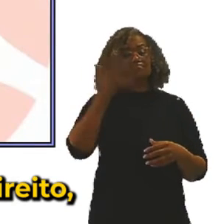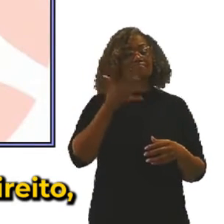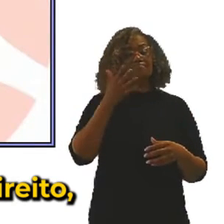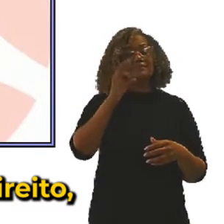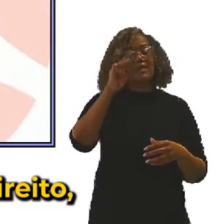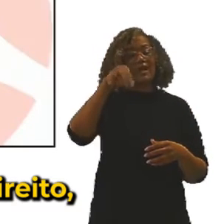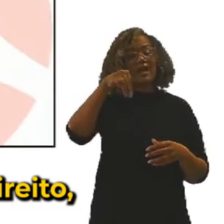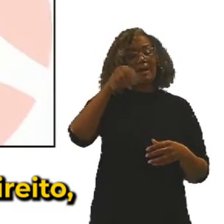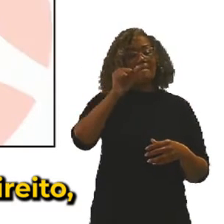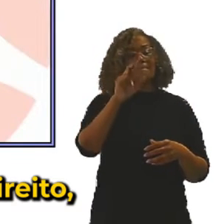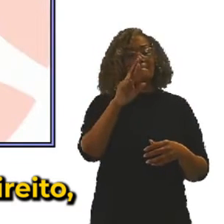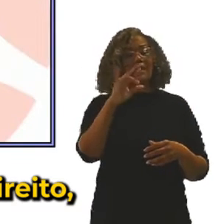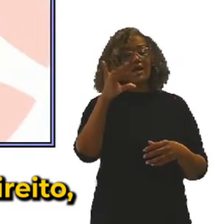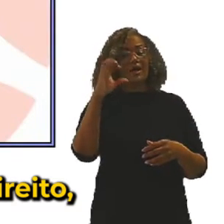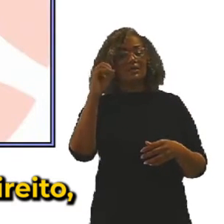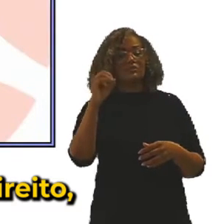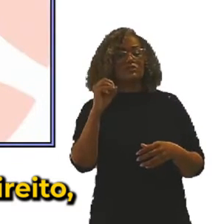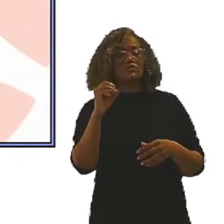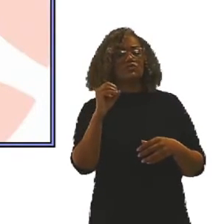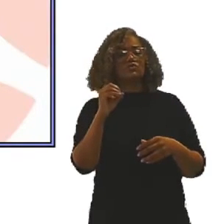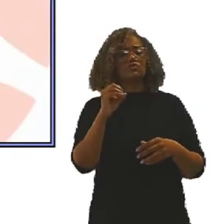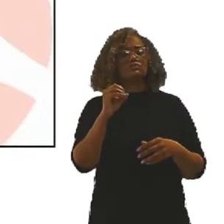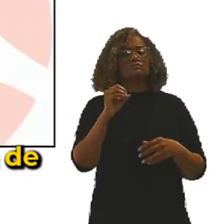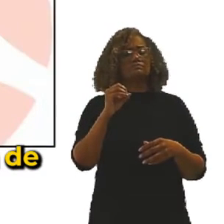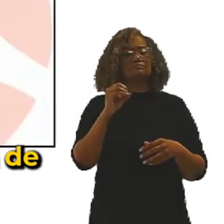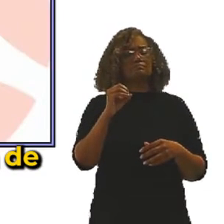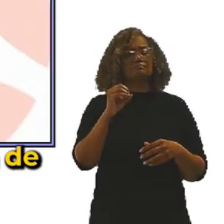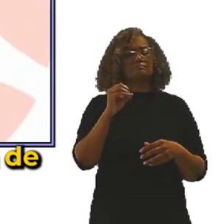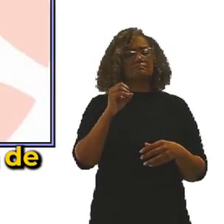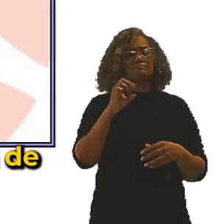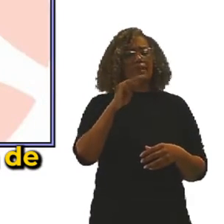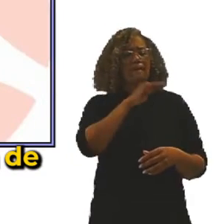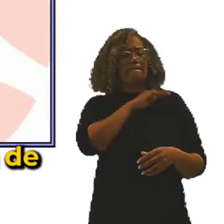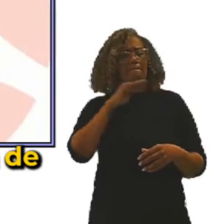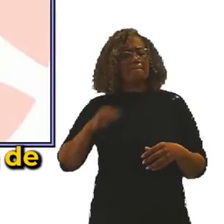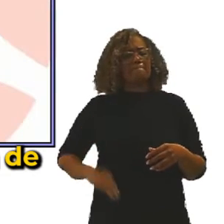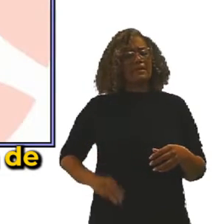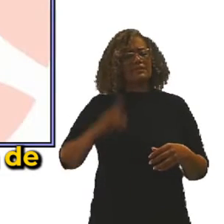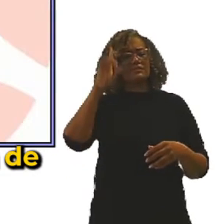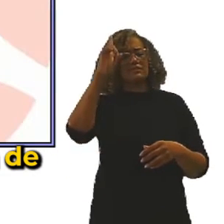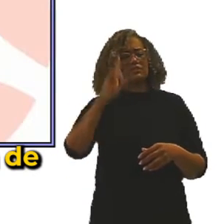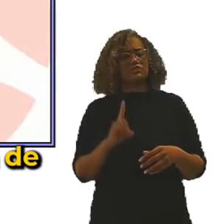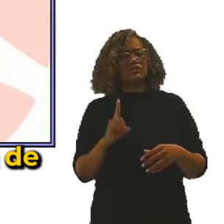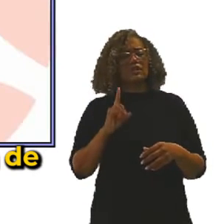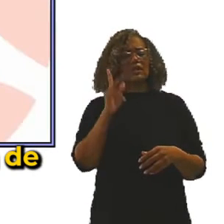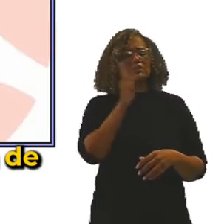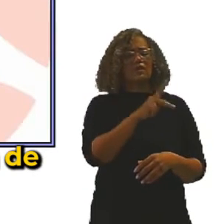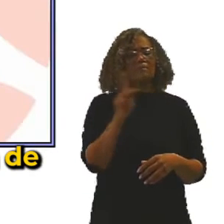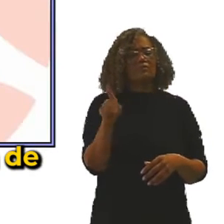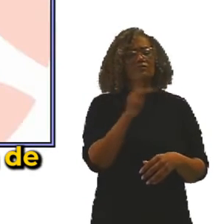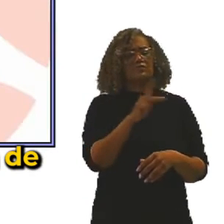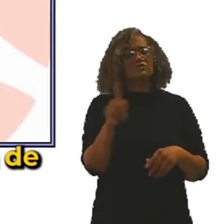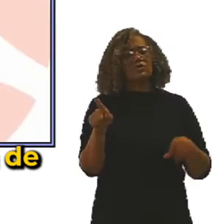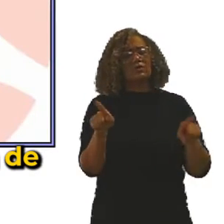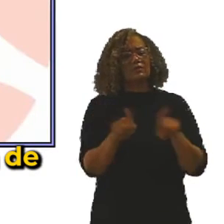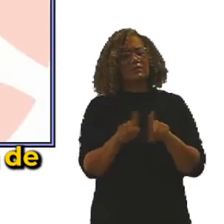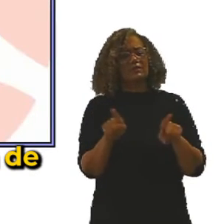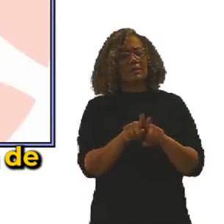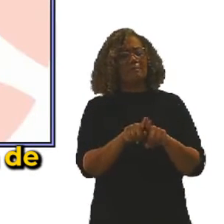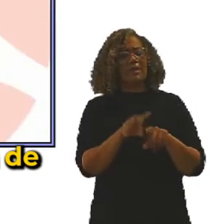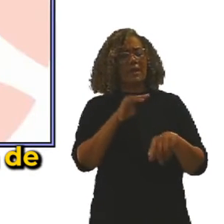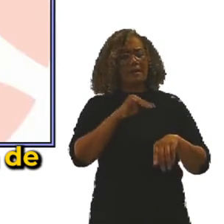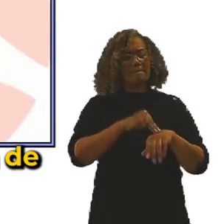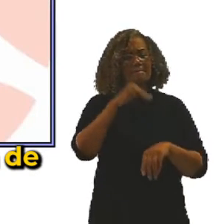Evangelista, doutor e mestre em Direito, professor de graduação e do Programa de Mestrado em